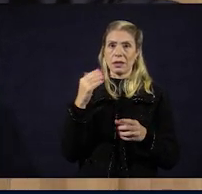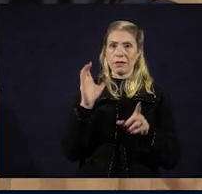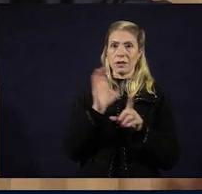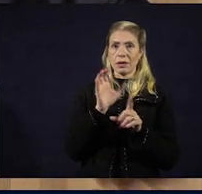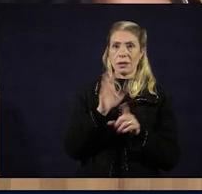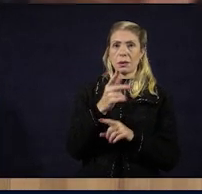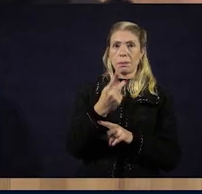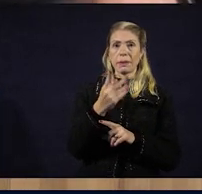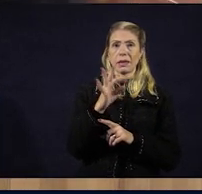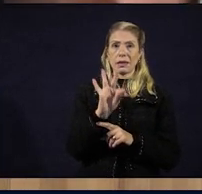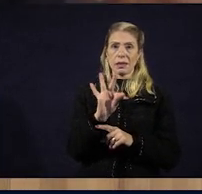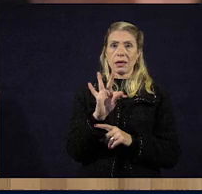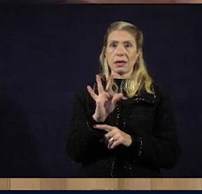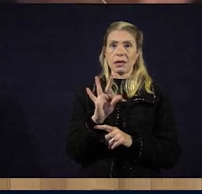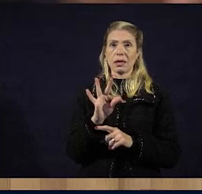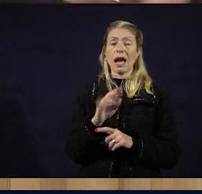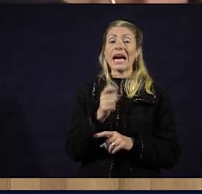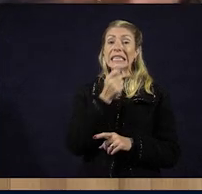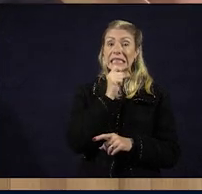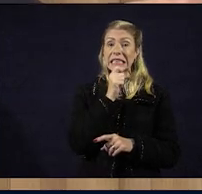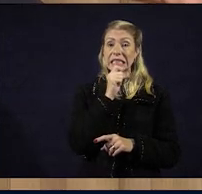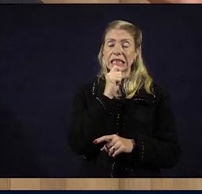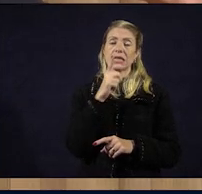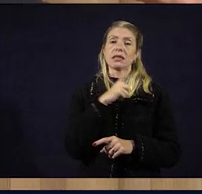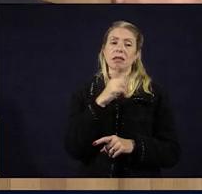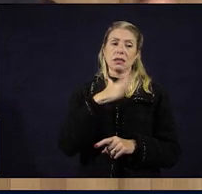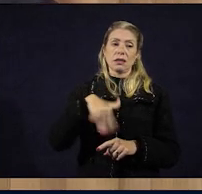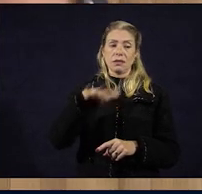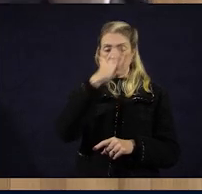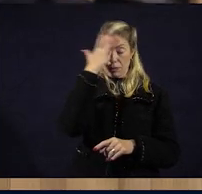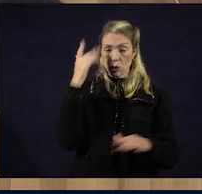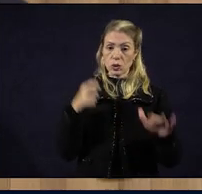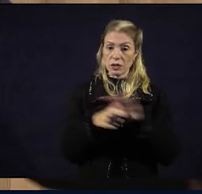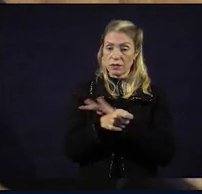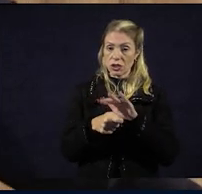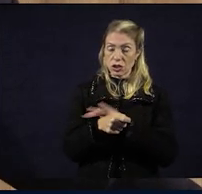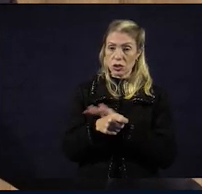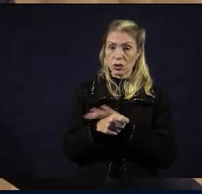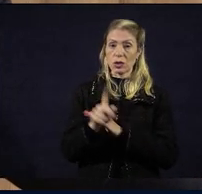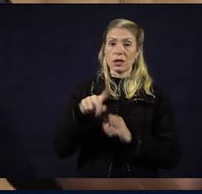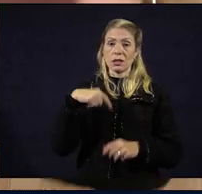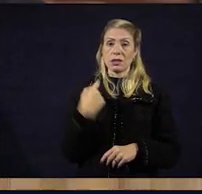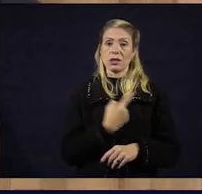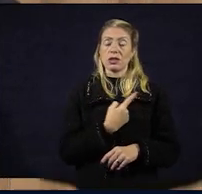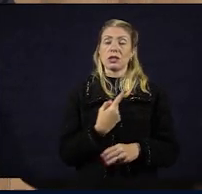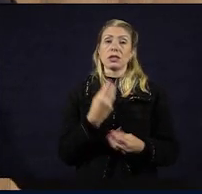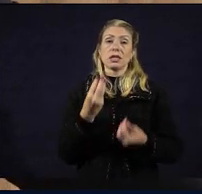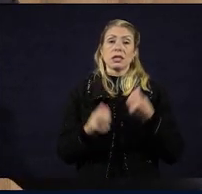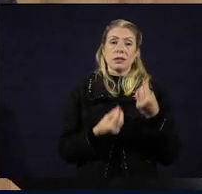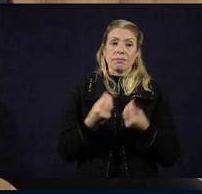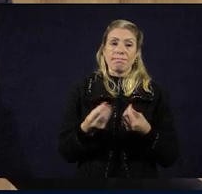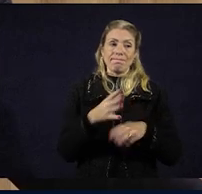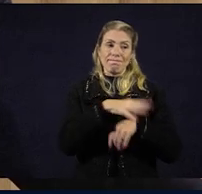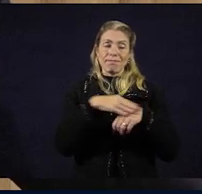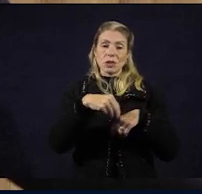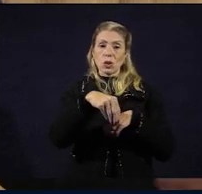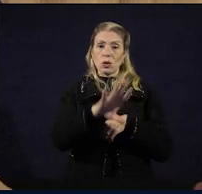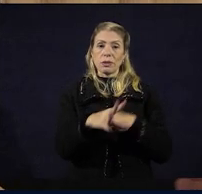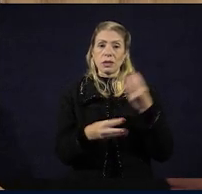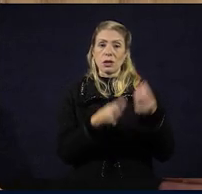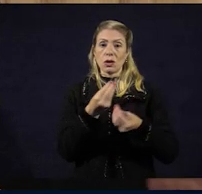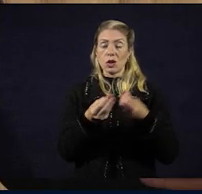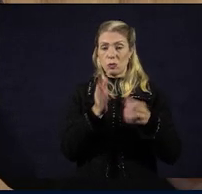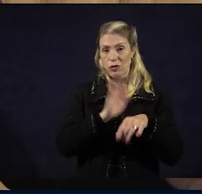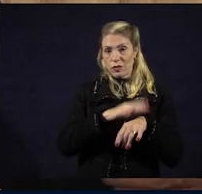nos combustíveis era uma coisa que ainda tava fresco na cabeça dos investidores e a gente ter que comentar sobre tudo isso